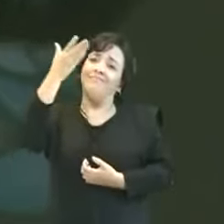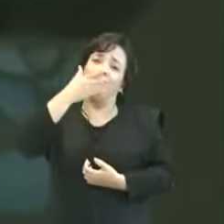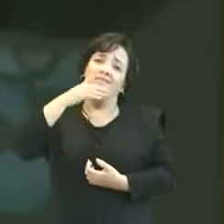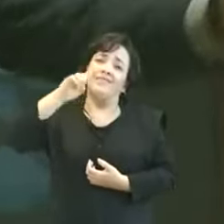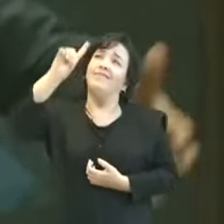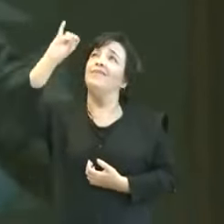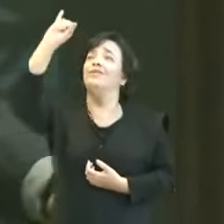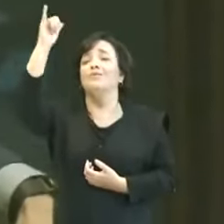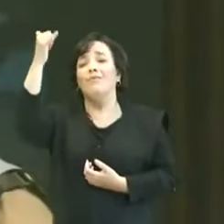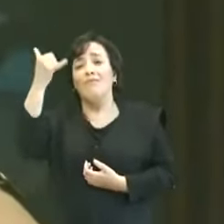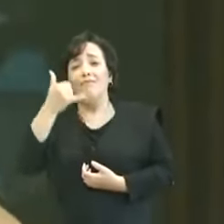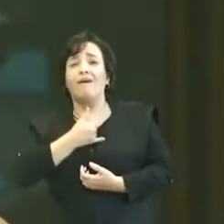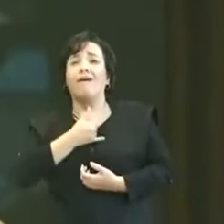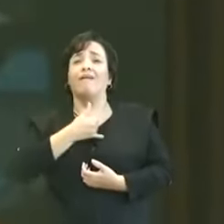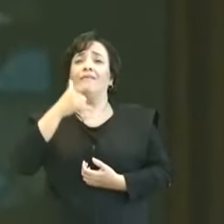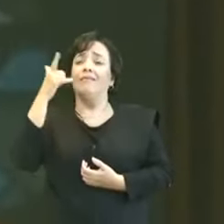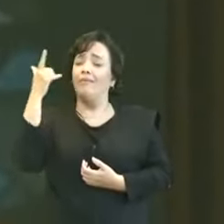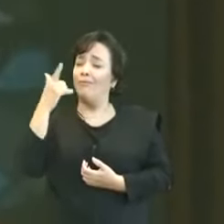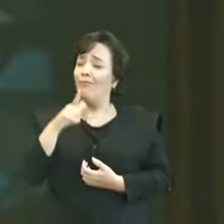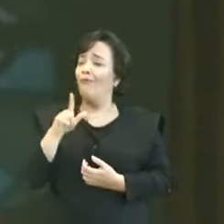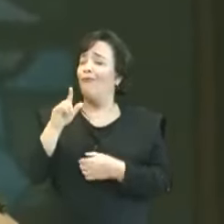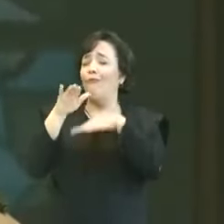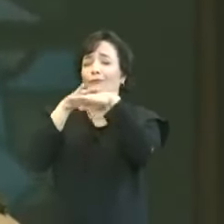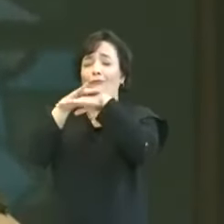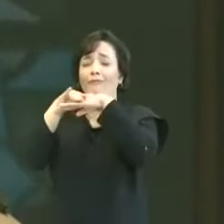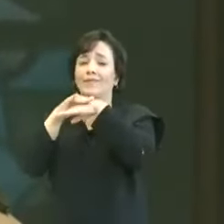Ter mais um encontro com o meu Deus.